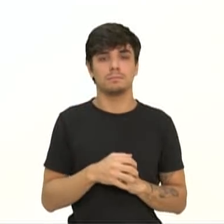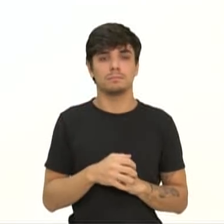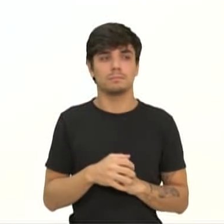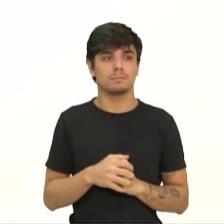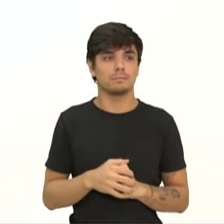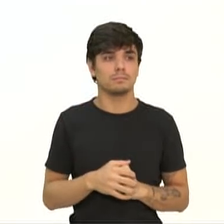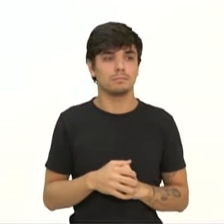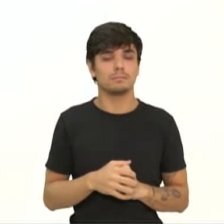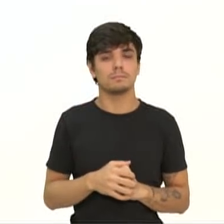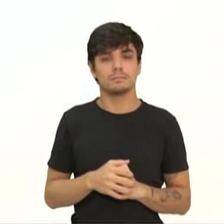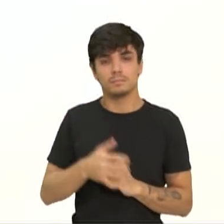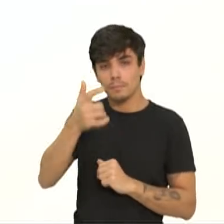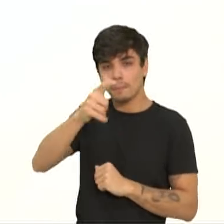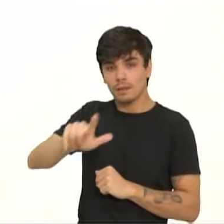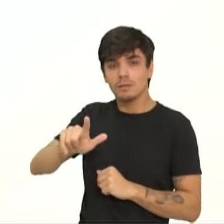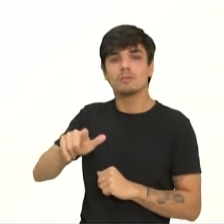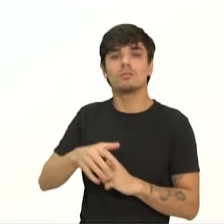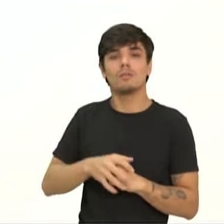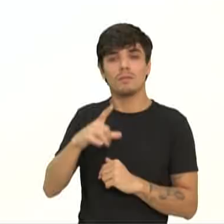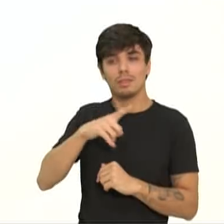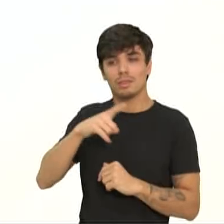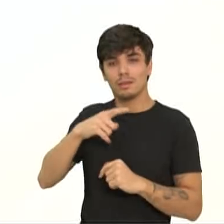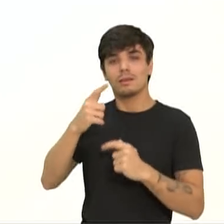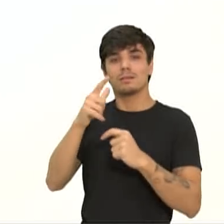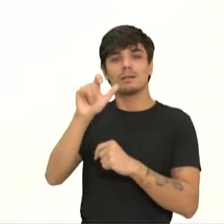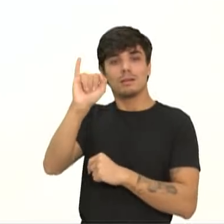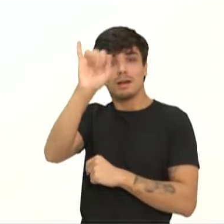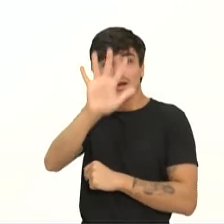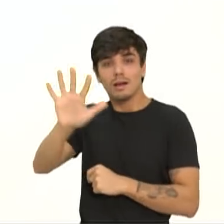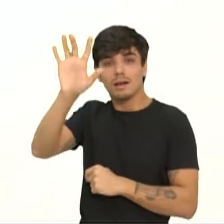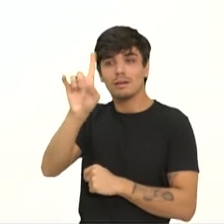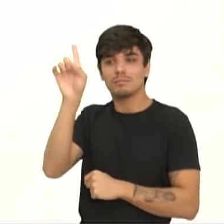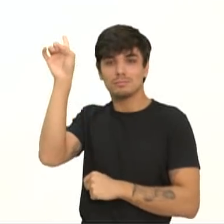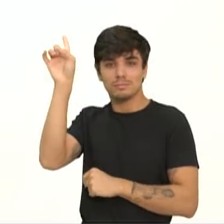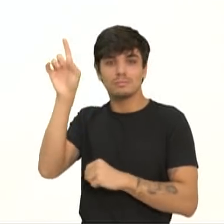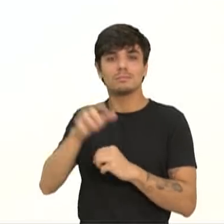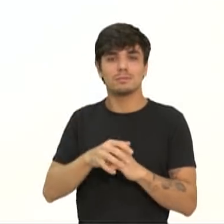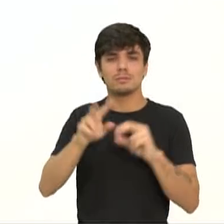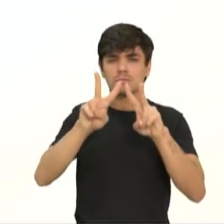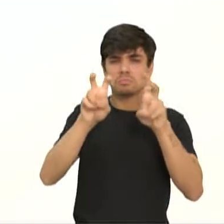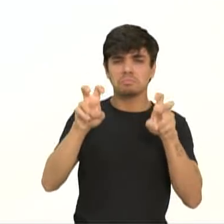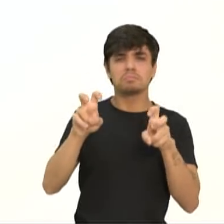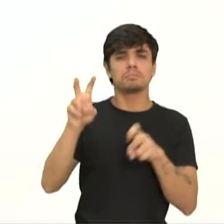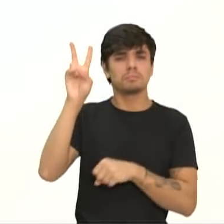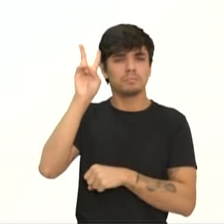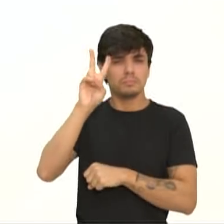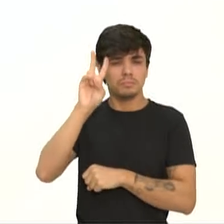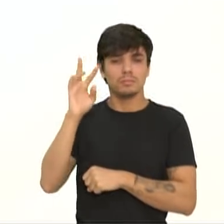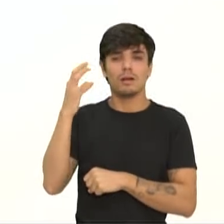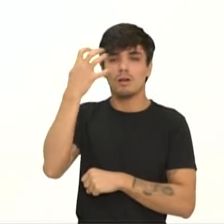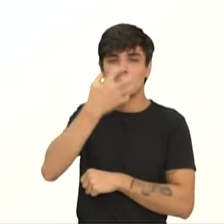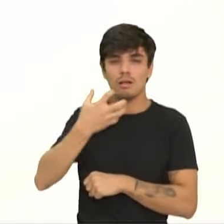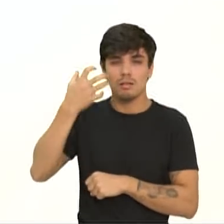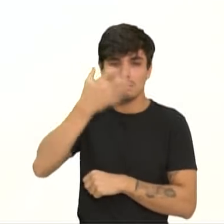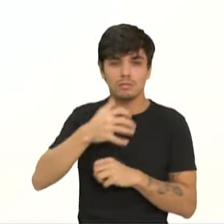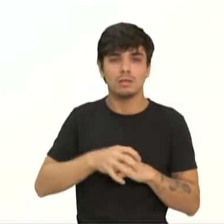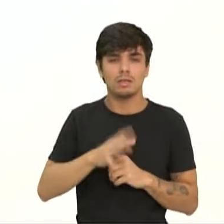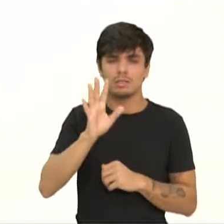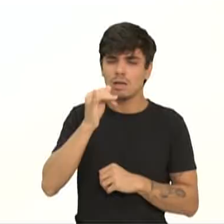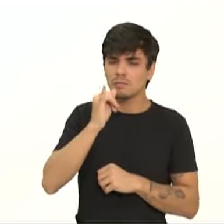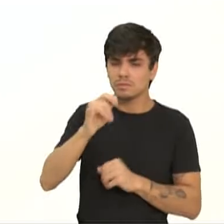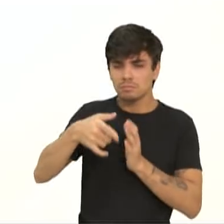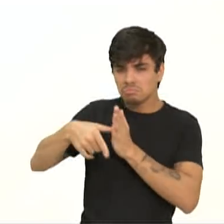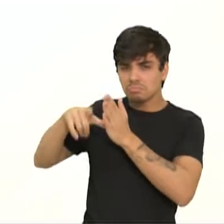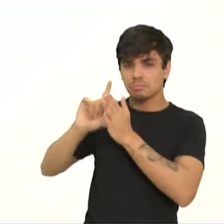De novo, para começo de conversa, temos a capa do nosso romance. Já tinha avisado vocês na